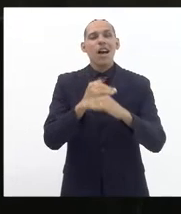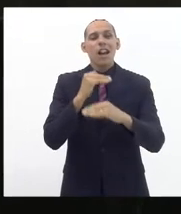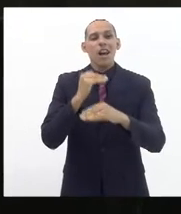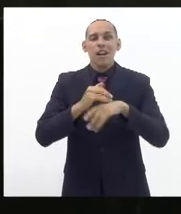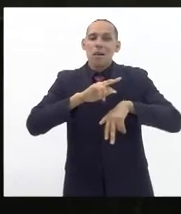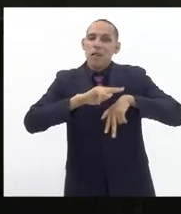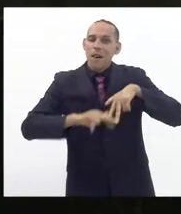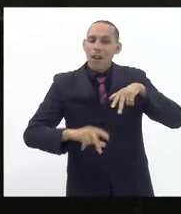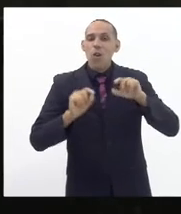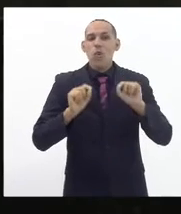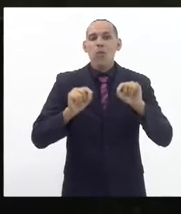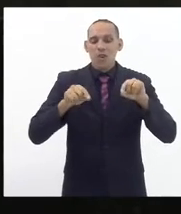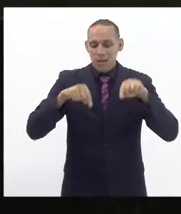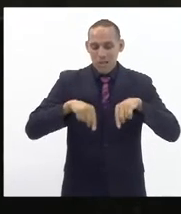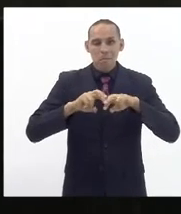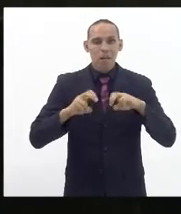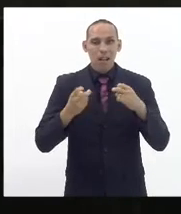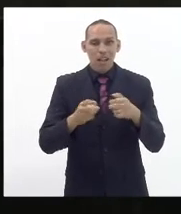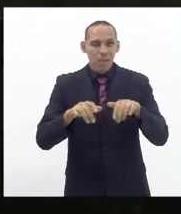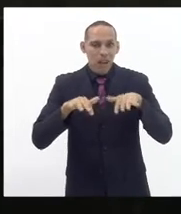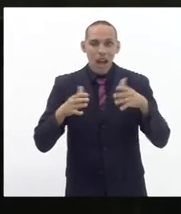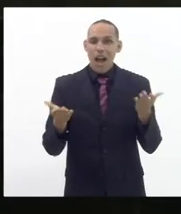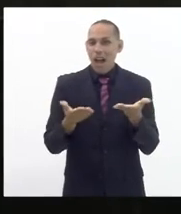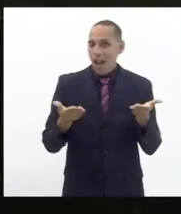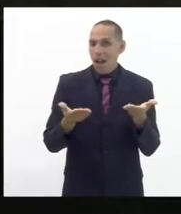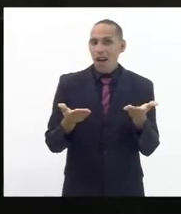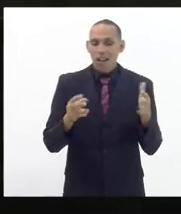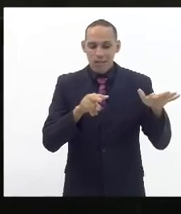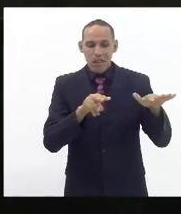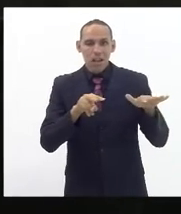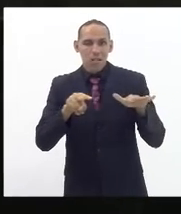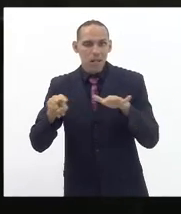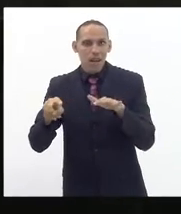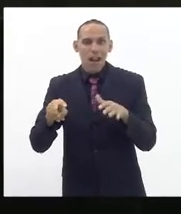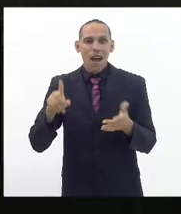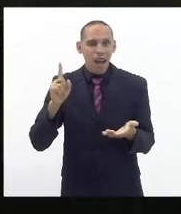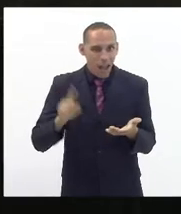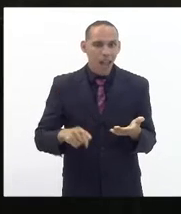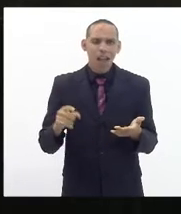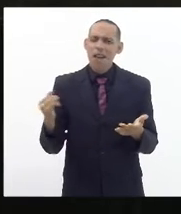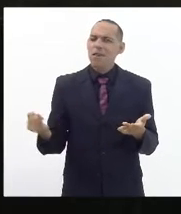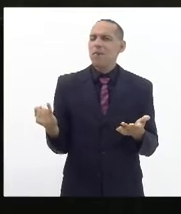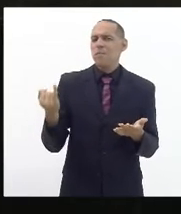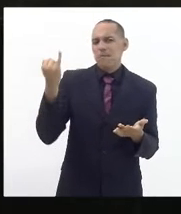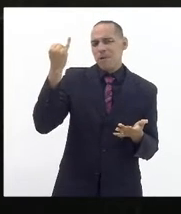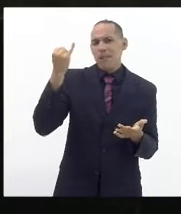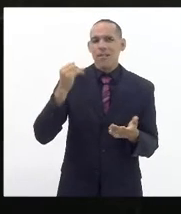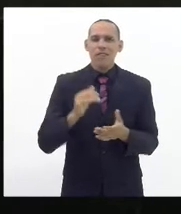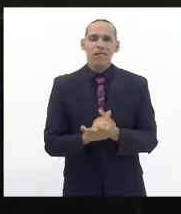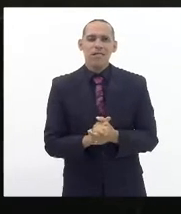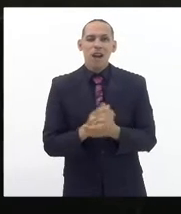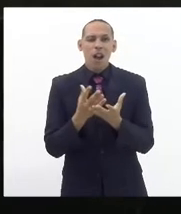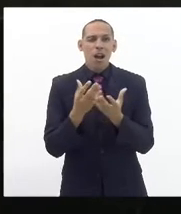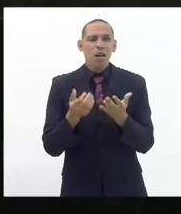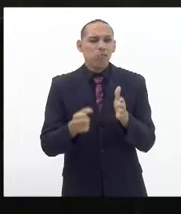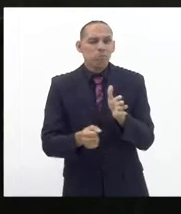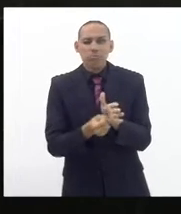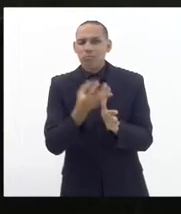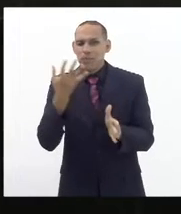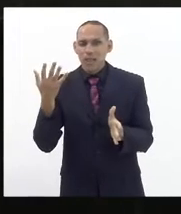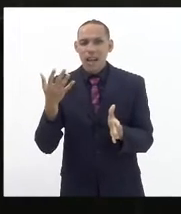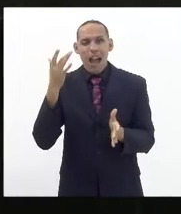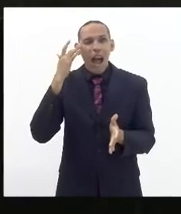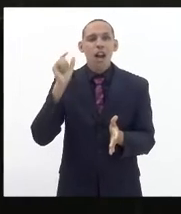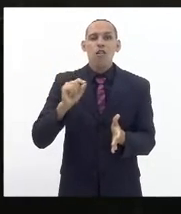gênero, definirmos esse plenário nesse momento, numa semana que é crucial, numa semana que muitas vezes acham que o